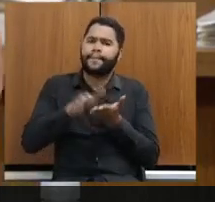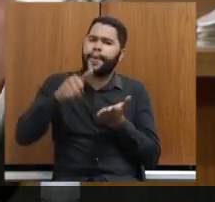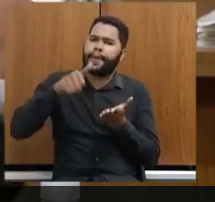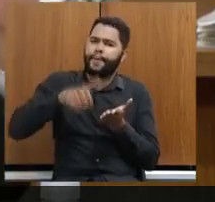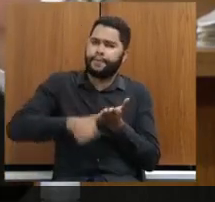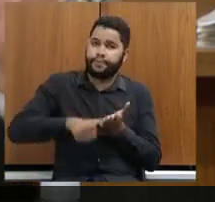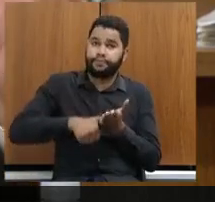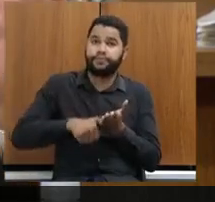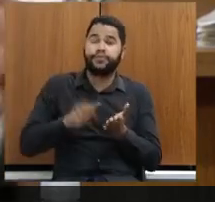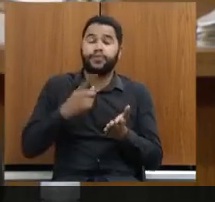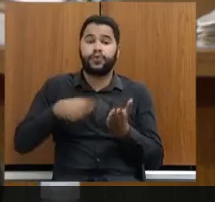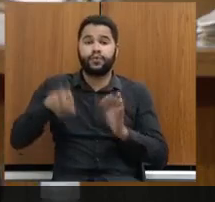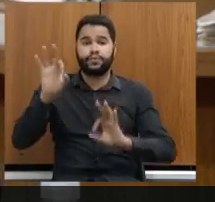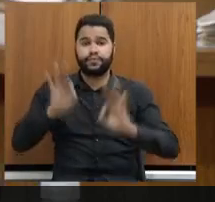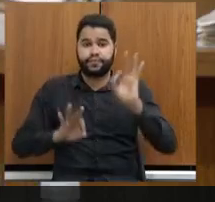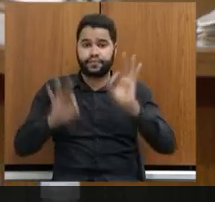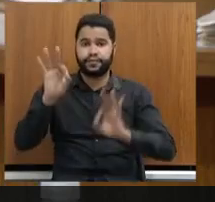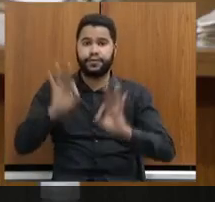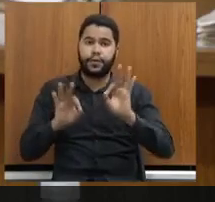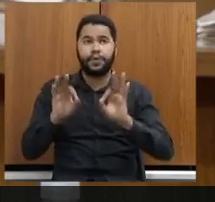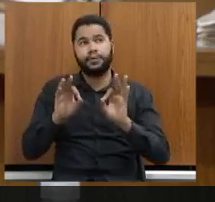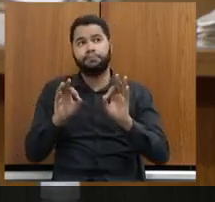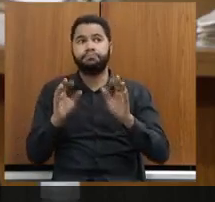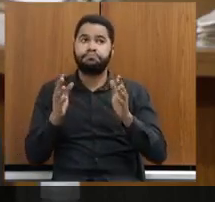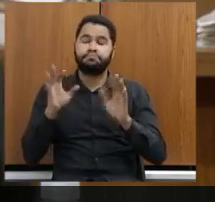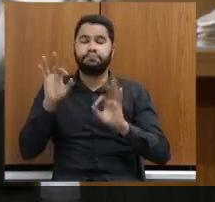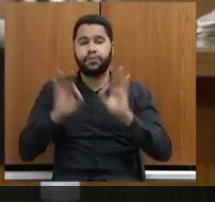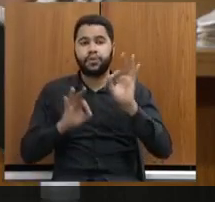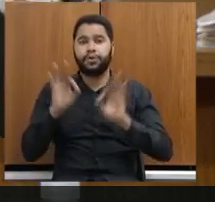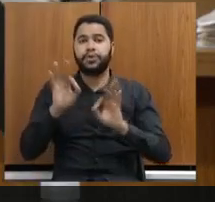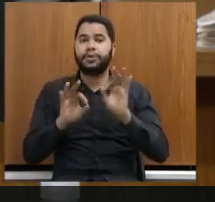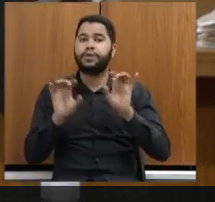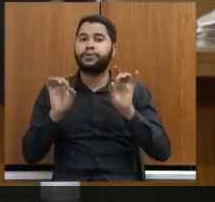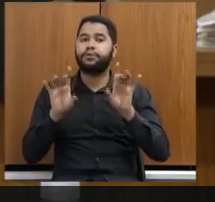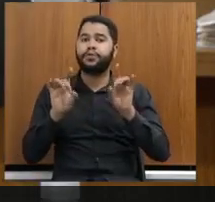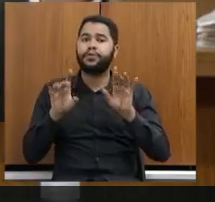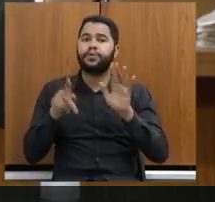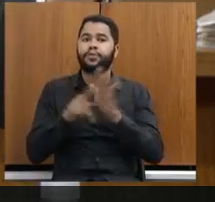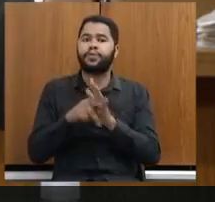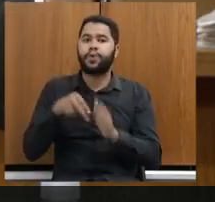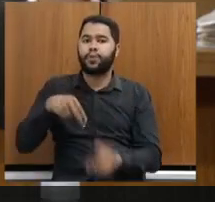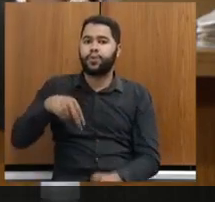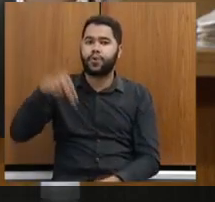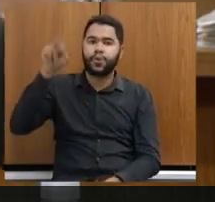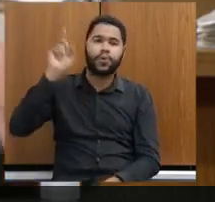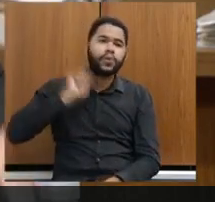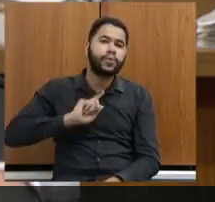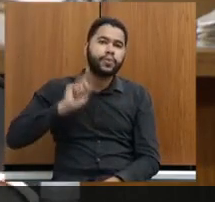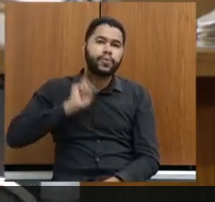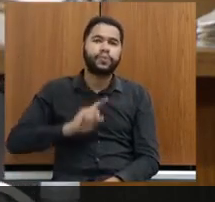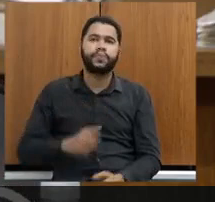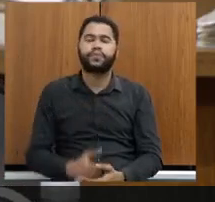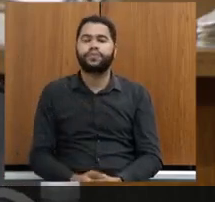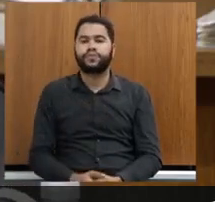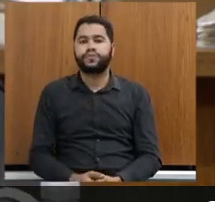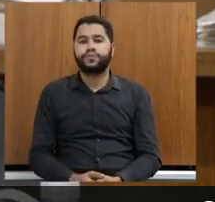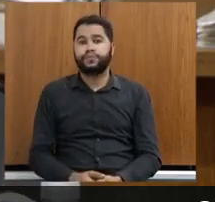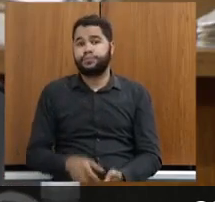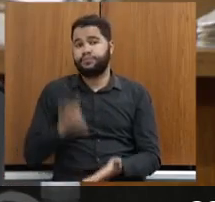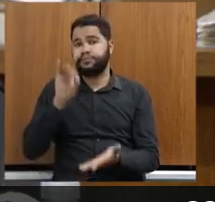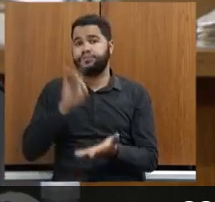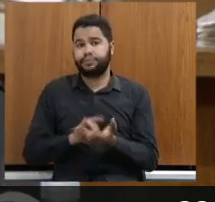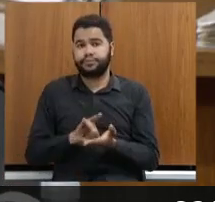carteira de identidade só nós vamos organizar temos a perspectiva de organizar especialmente ali pelo norte de Minas né é